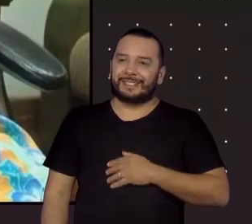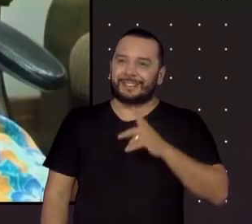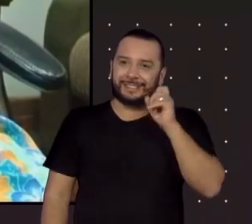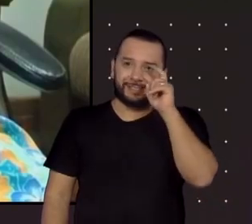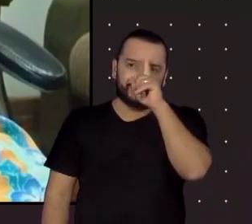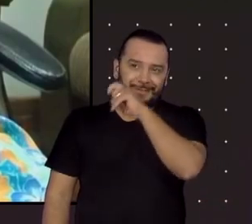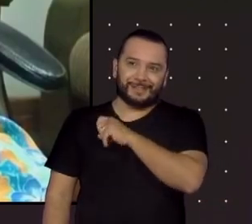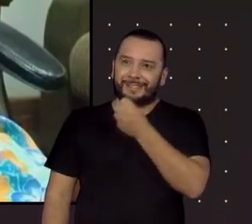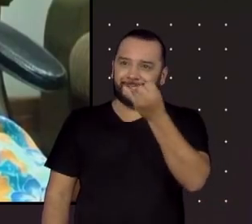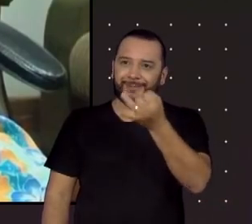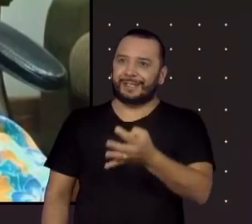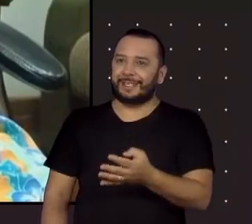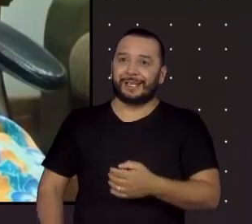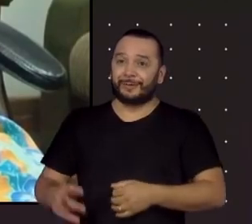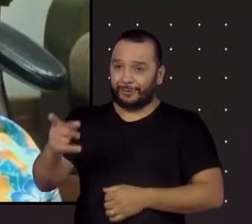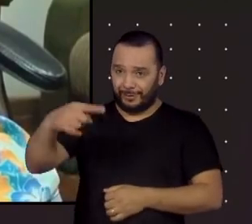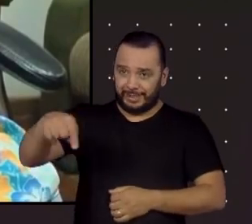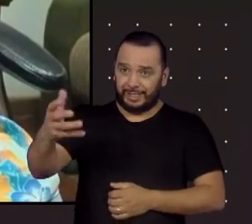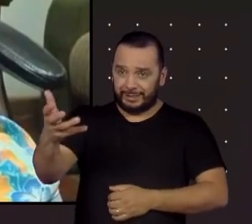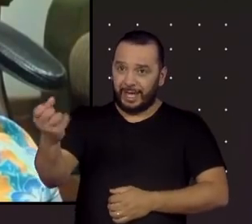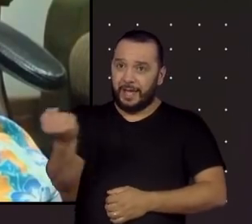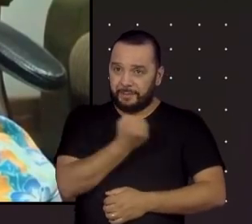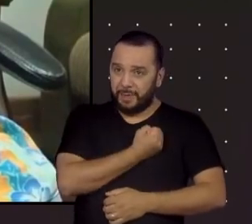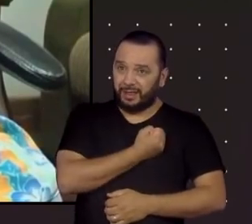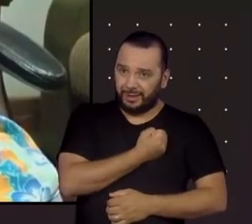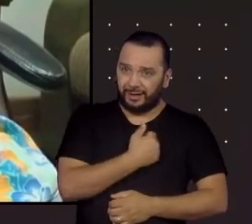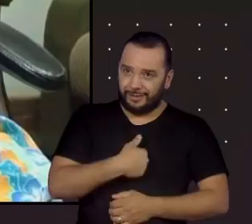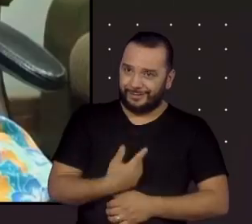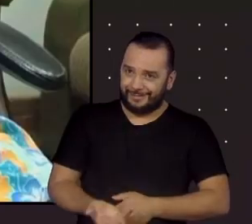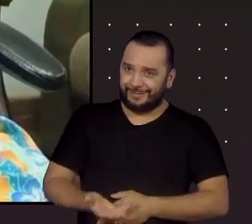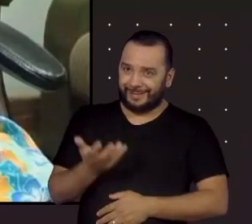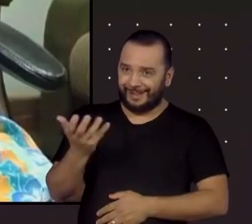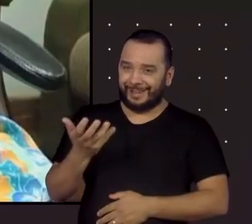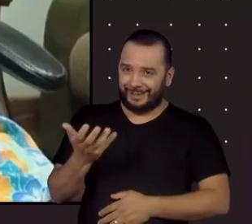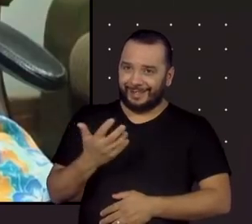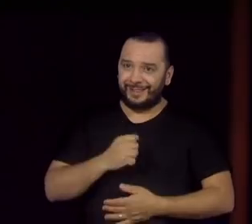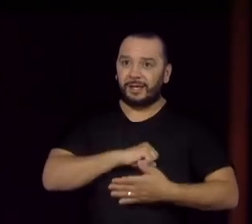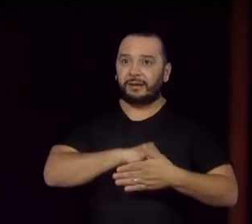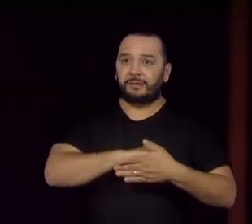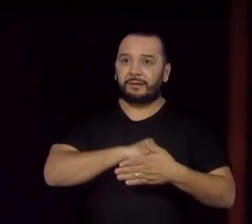Assim vocês me matam, como diz a música lá do Peló.